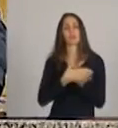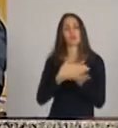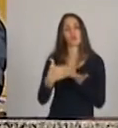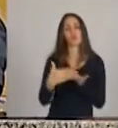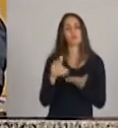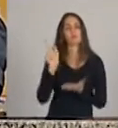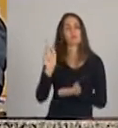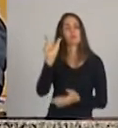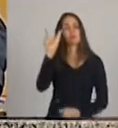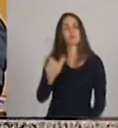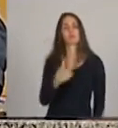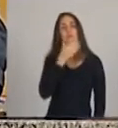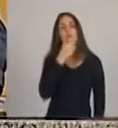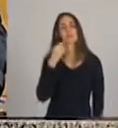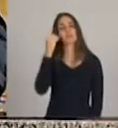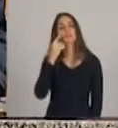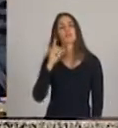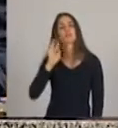Marques.